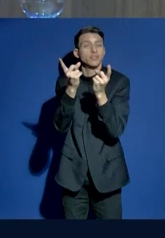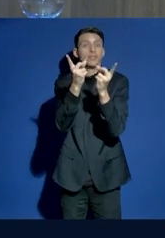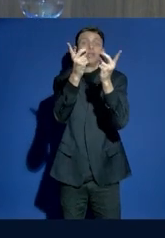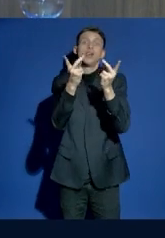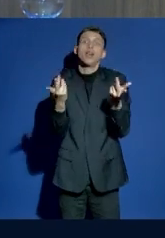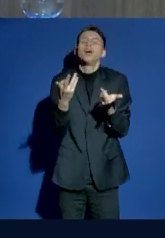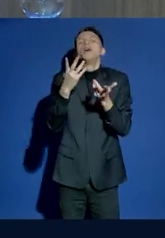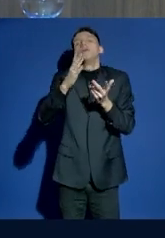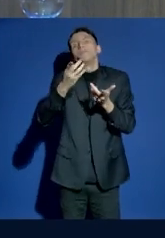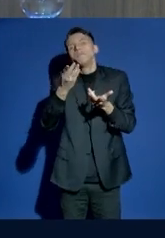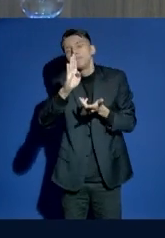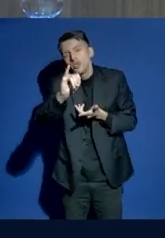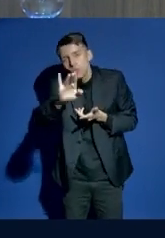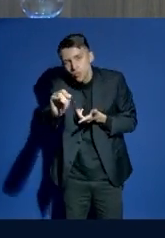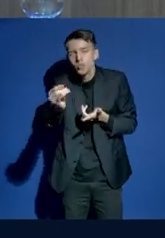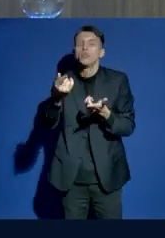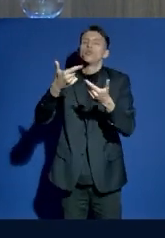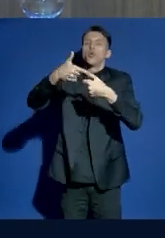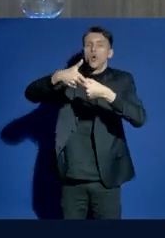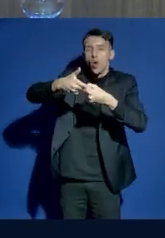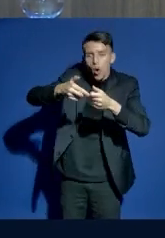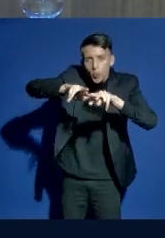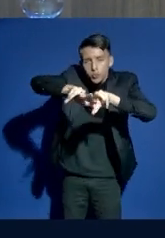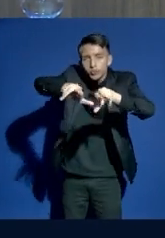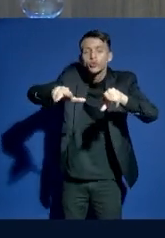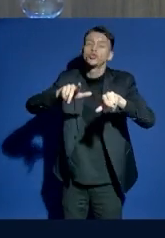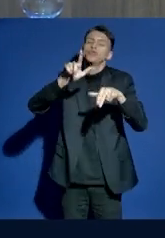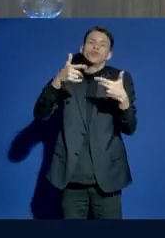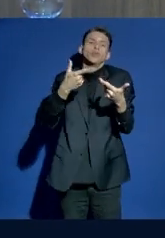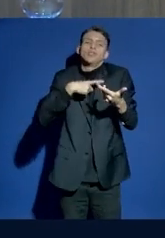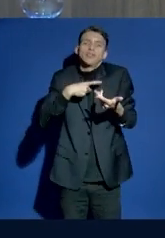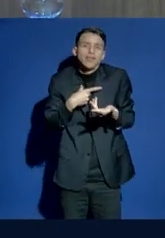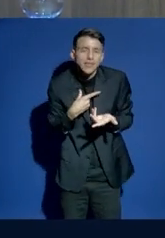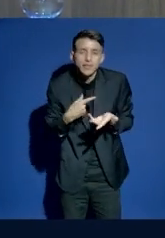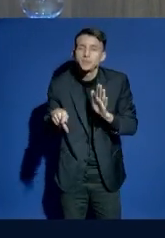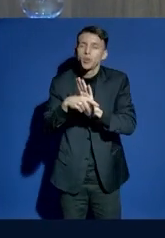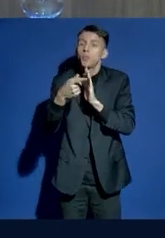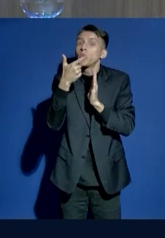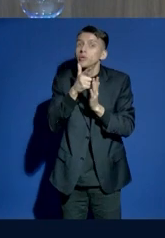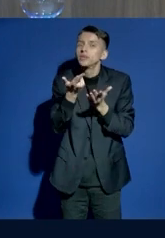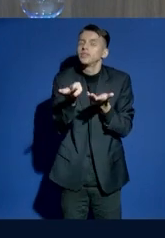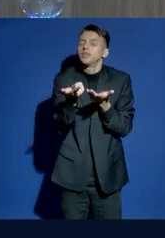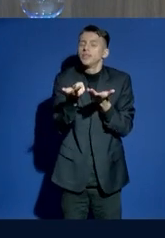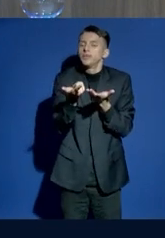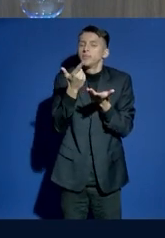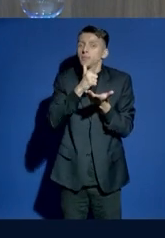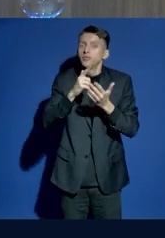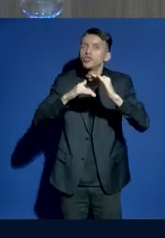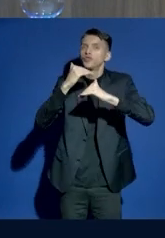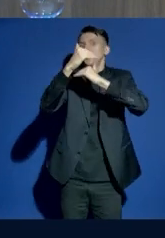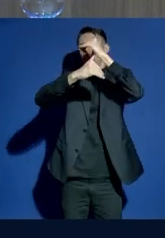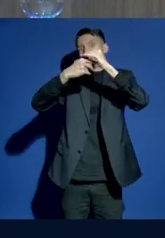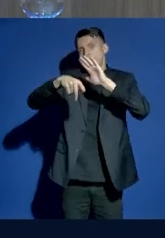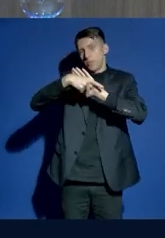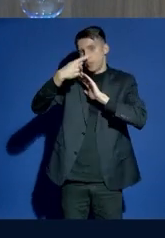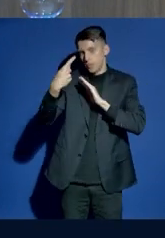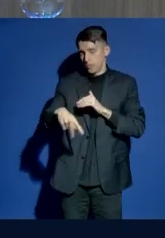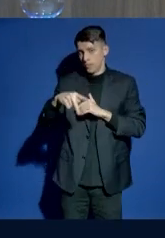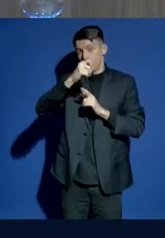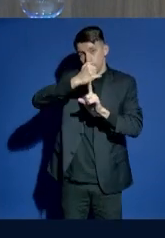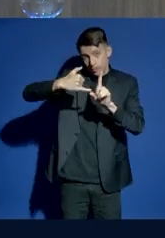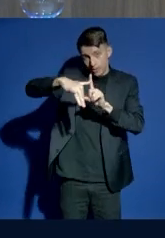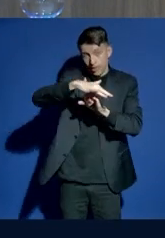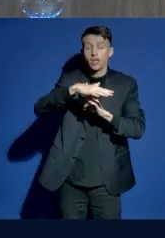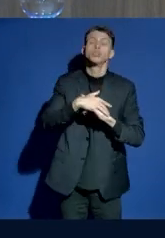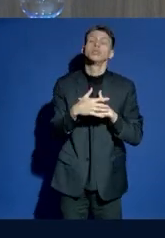esse biocombustível gerando, como falei antes, um farelo, um DDG para alimentação humana. Então, esse